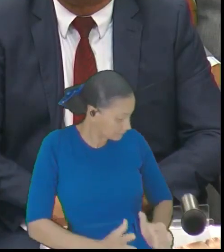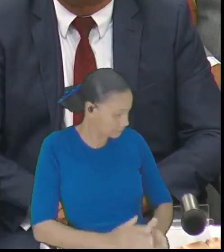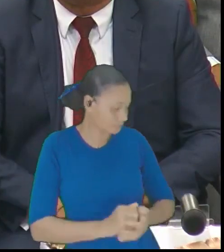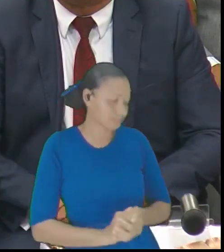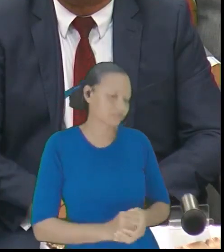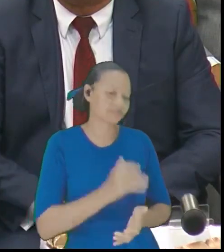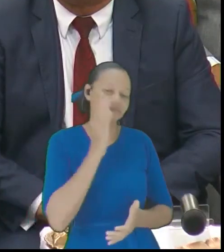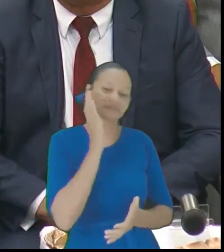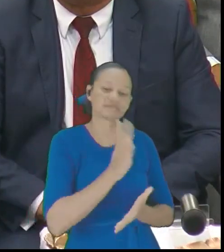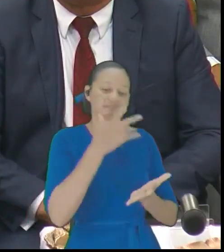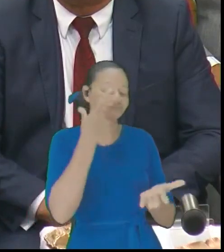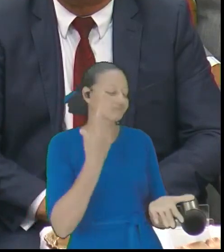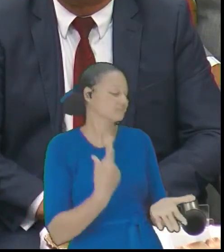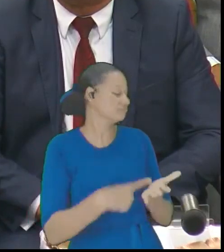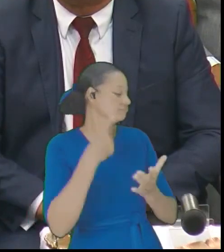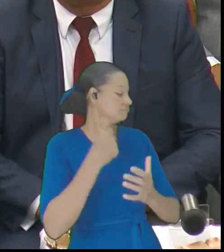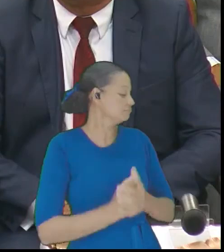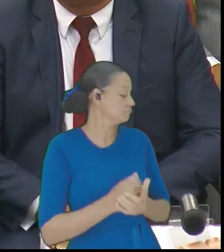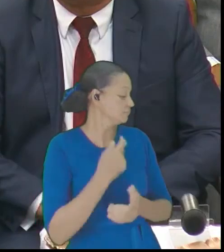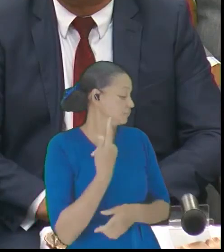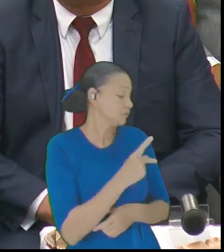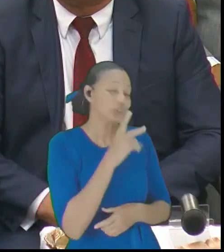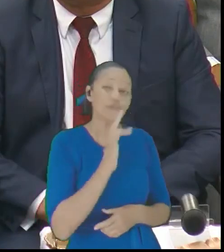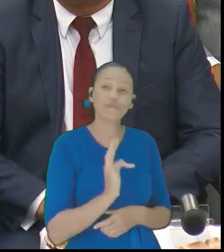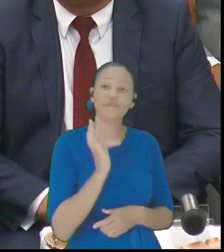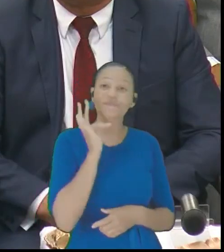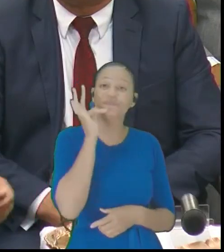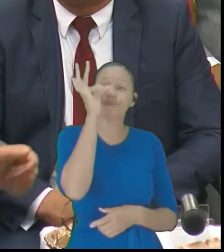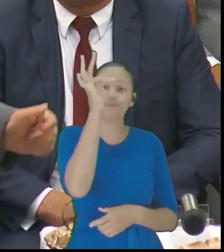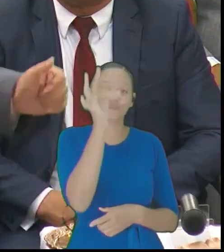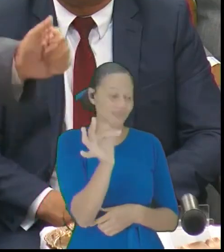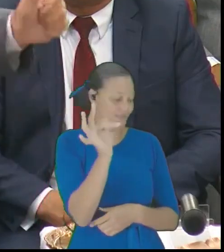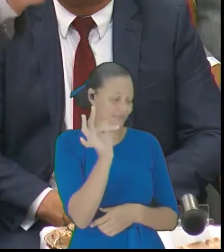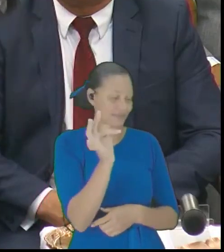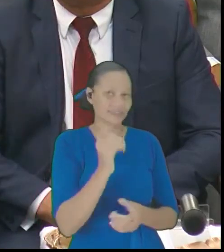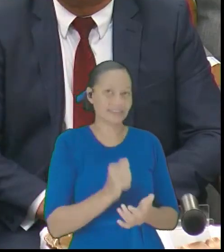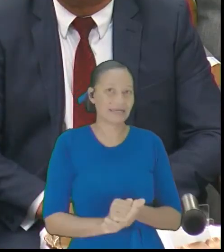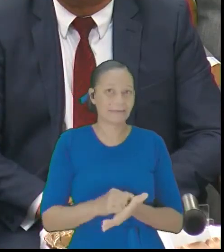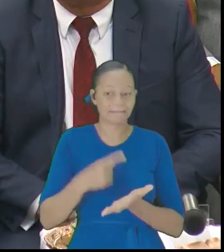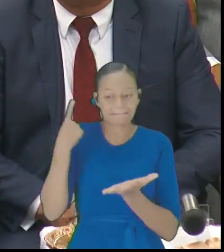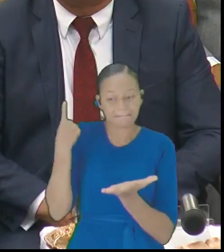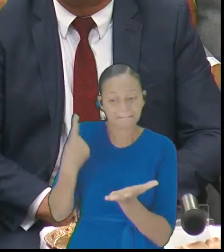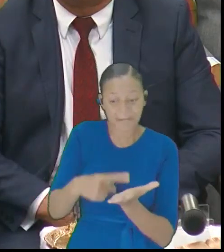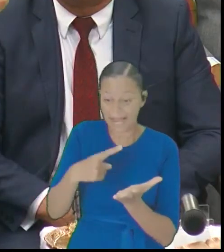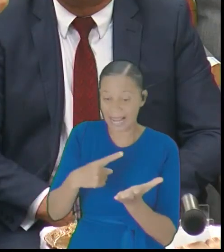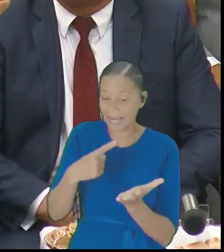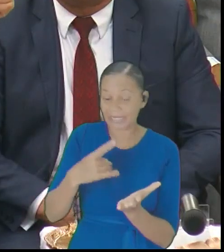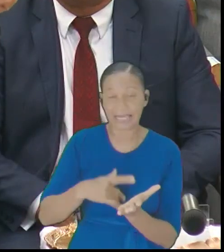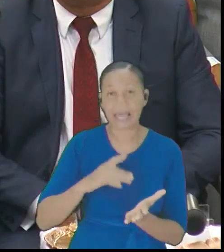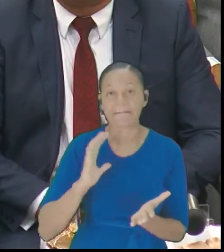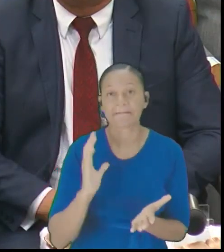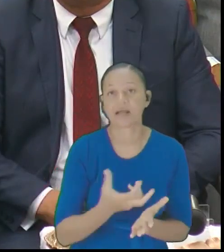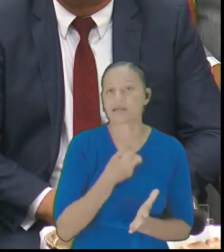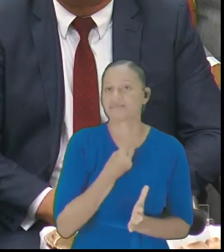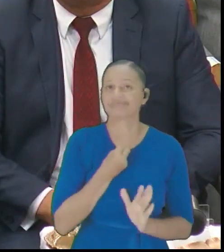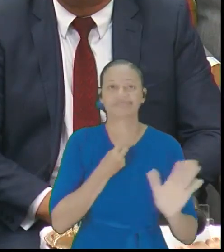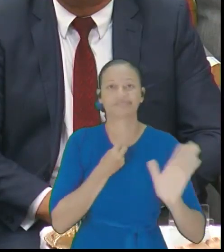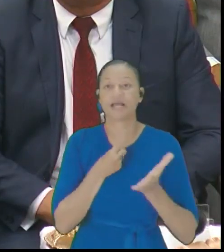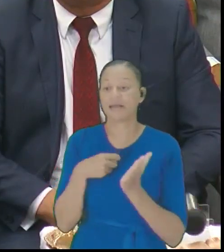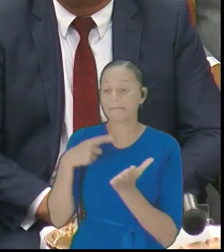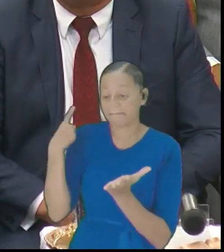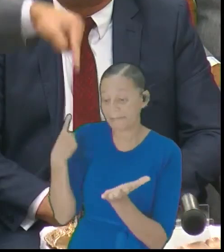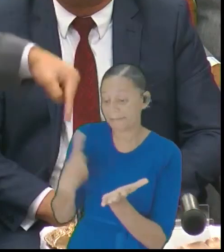já predestinei o teu futuro. Deus não predestina para salvação, mas predestina